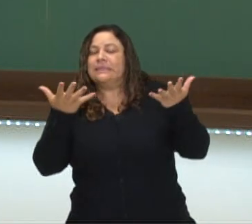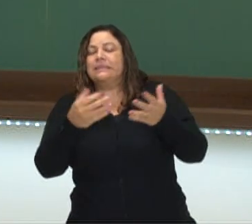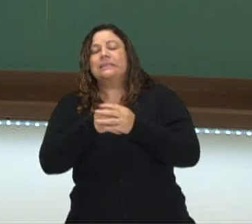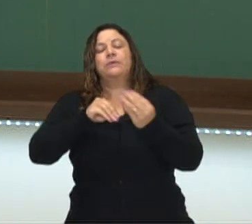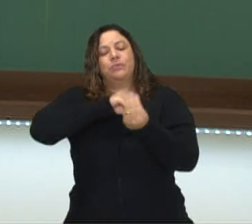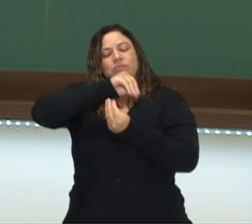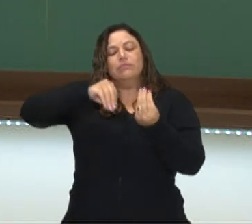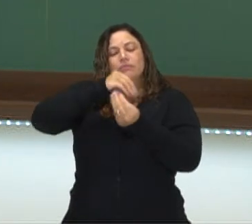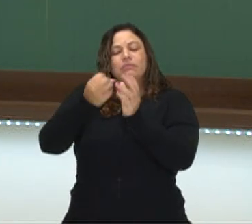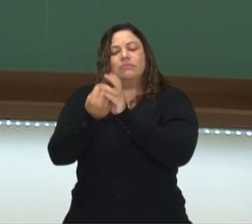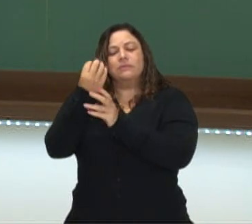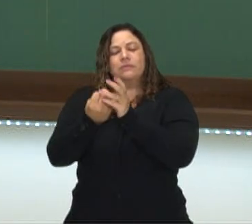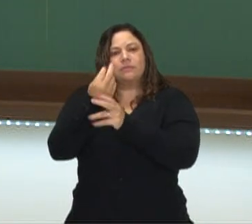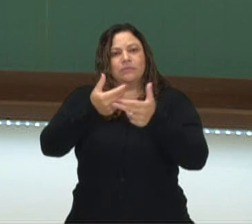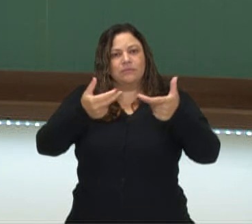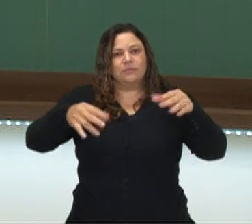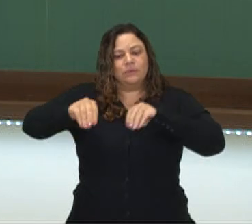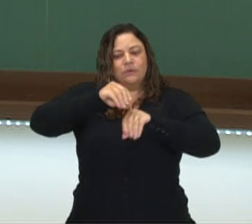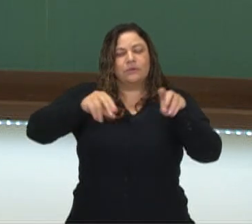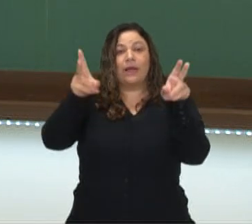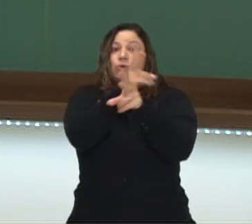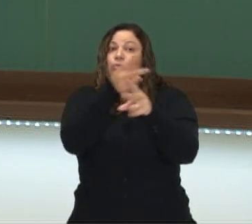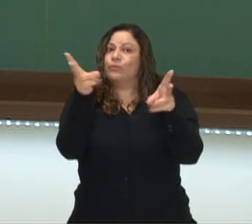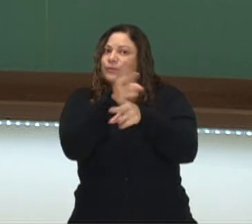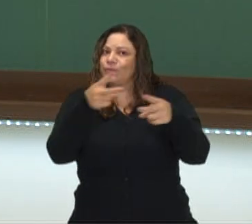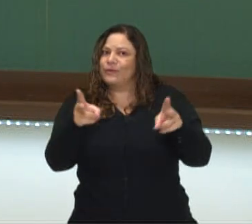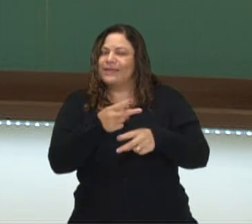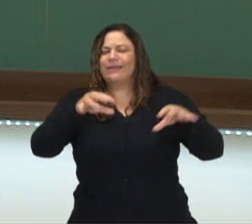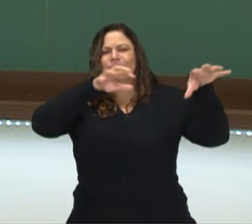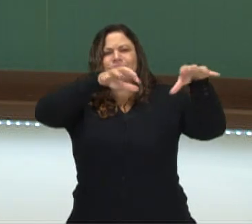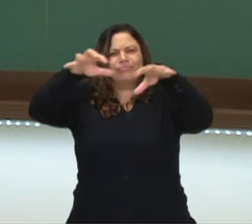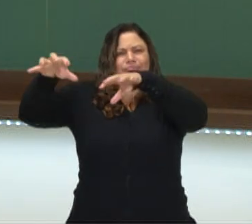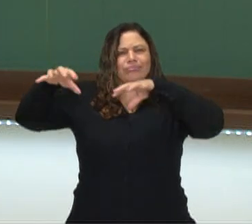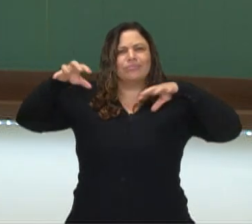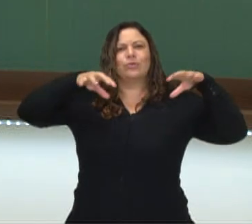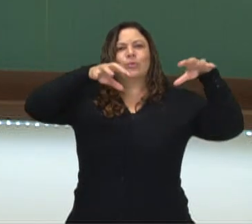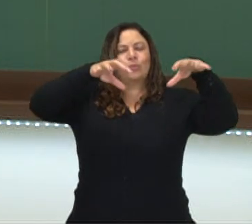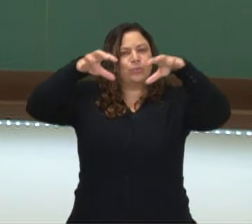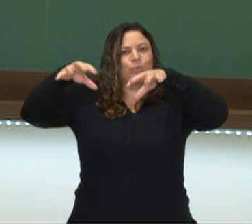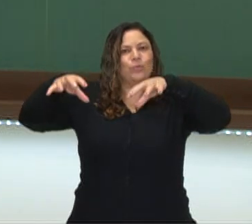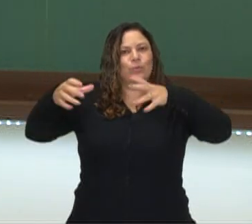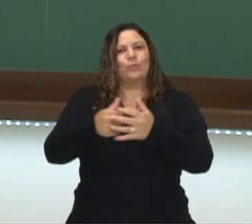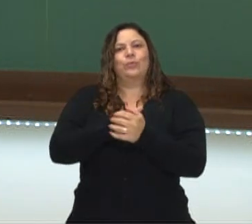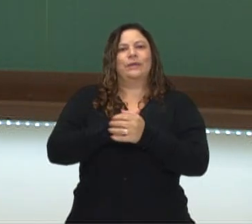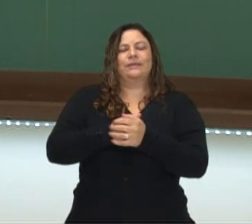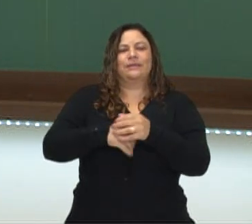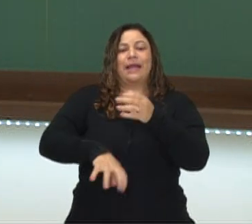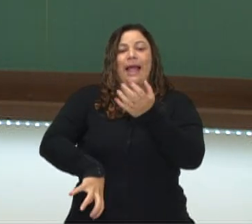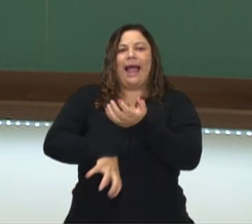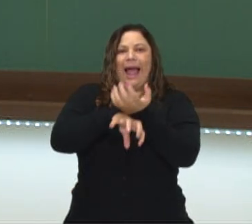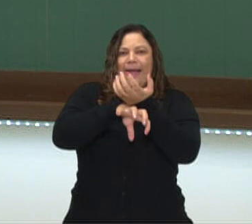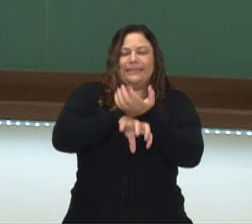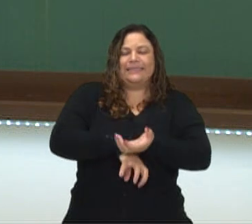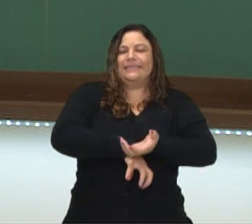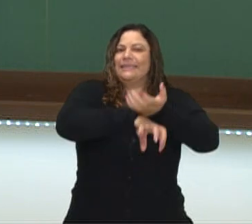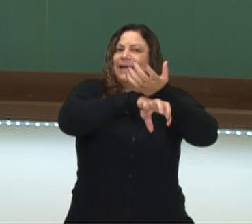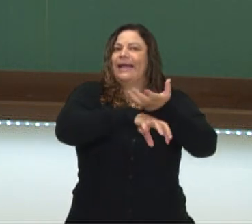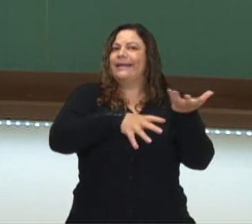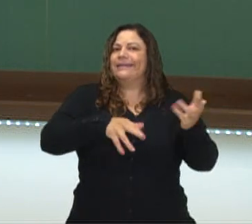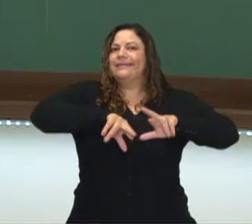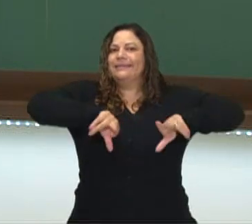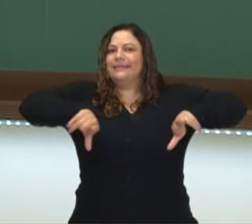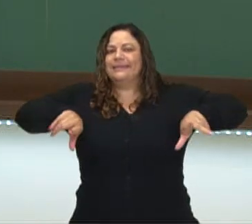formada com a participação do vento, das chuvas, das raízes das plantas e